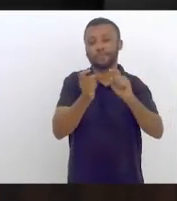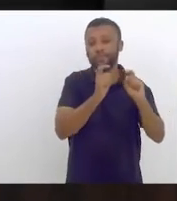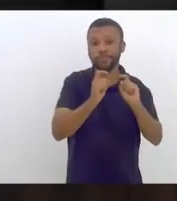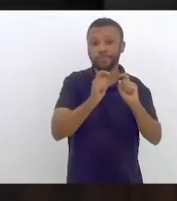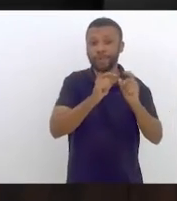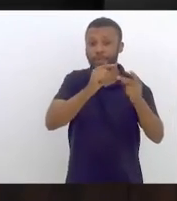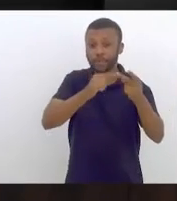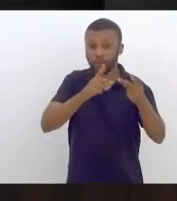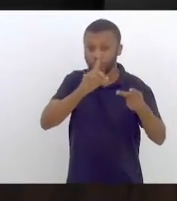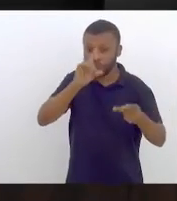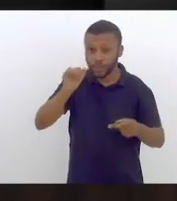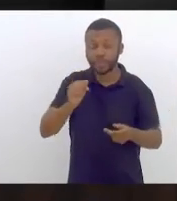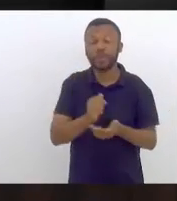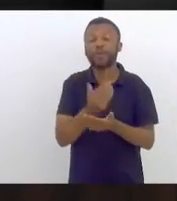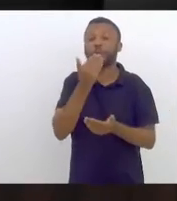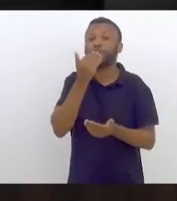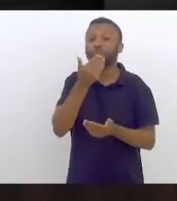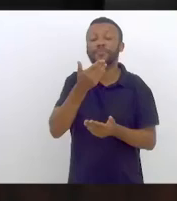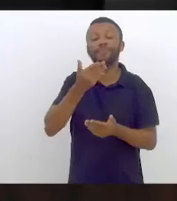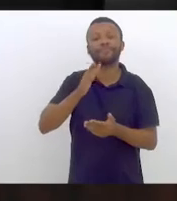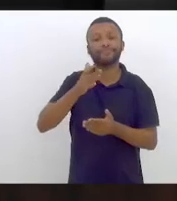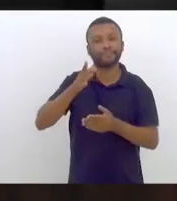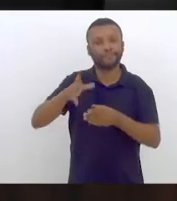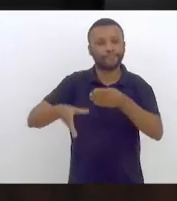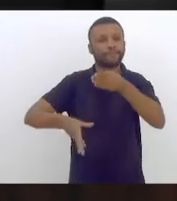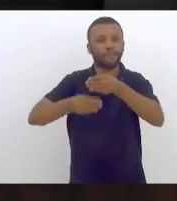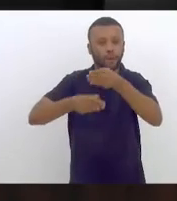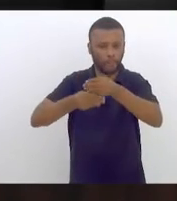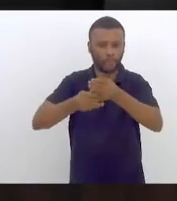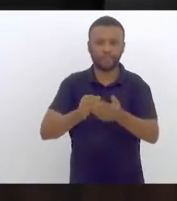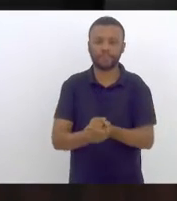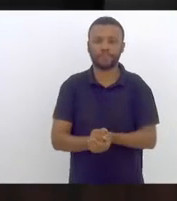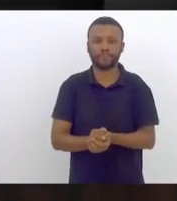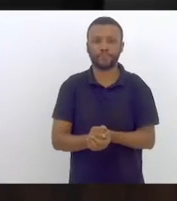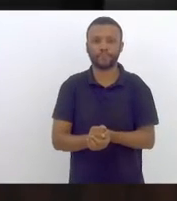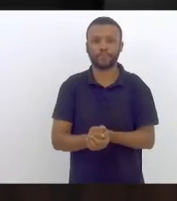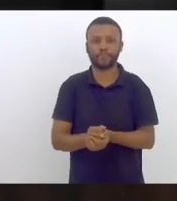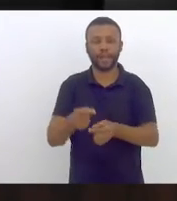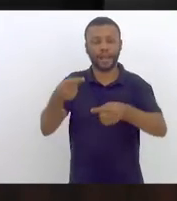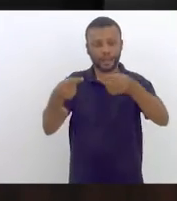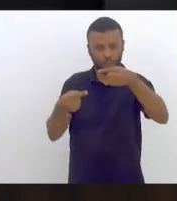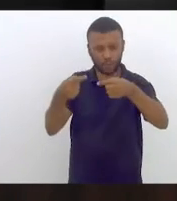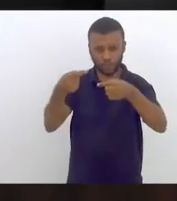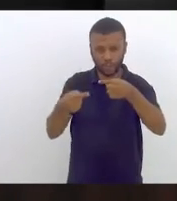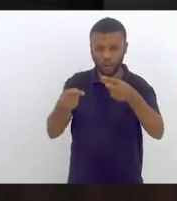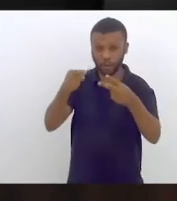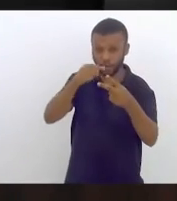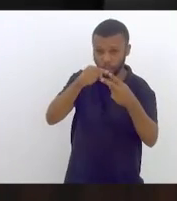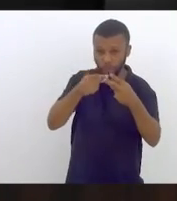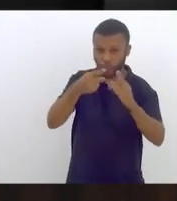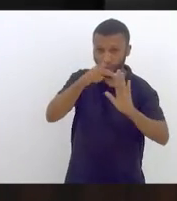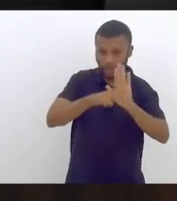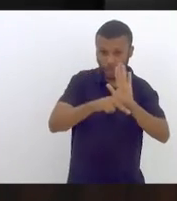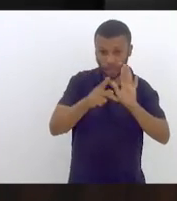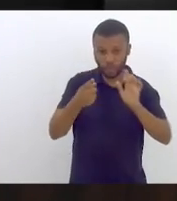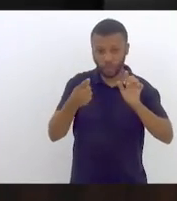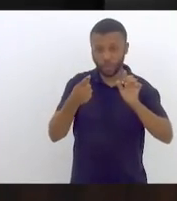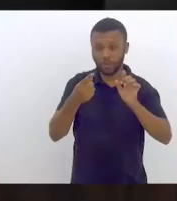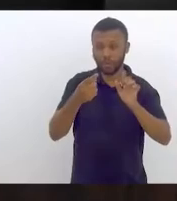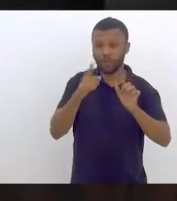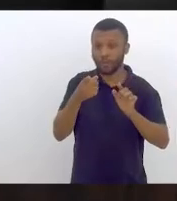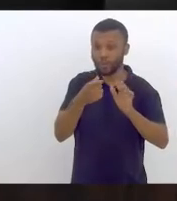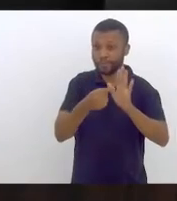dia. Quero fazer um encaminhamento aqui. A gente pode discutir as duas mensagens no mesmo tempo? Então, vou cantar as duas e